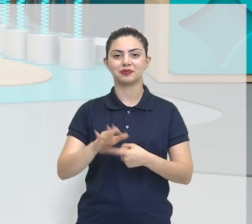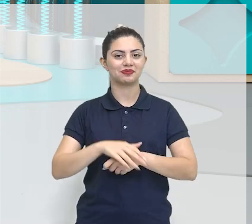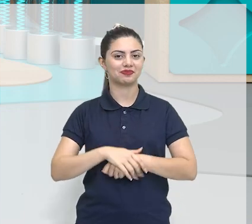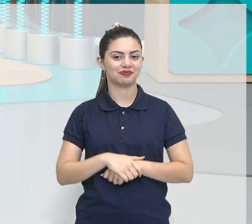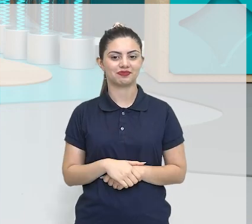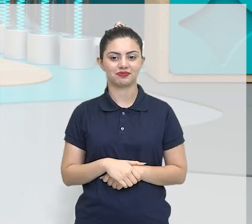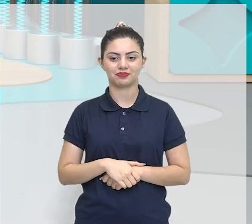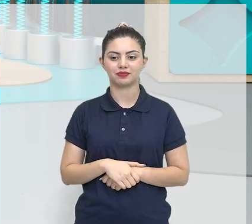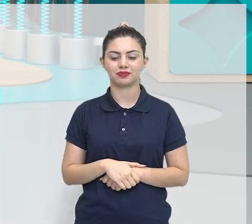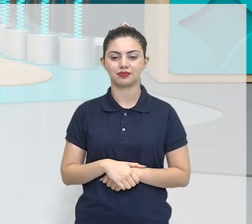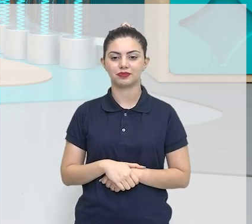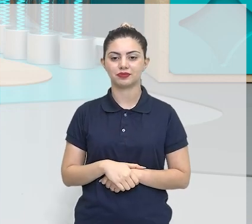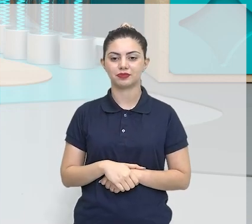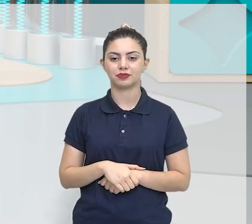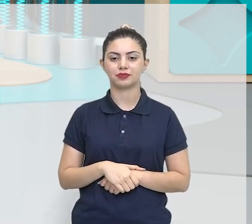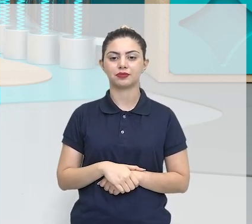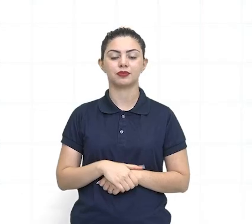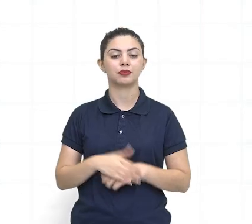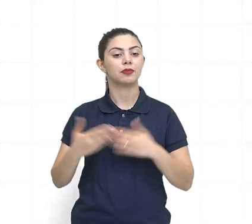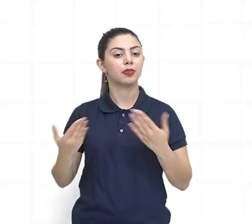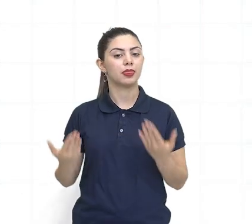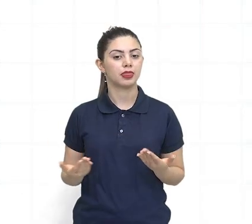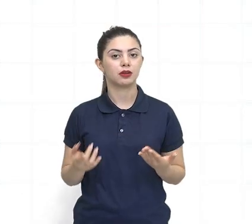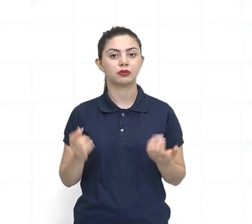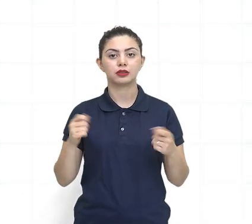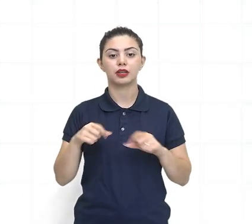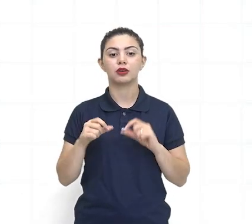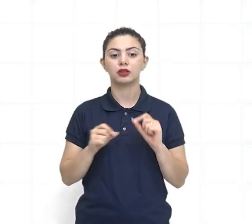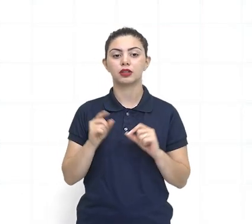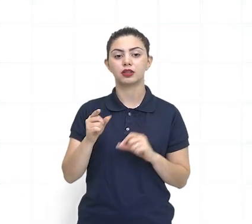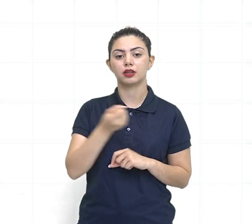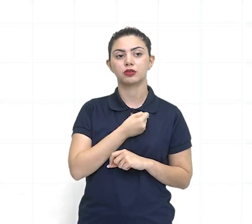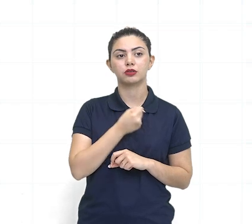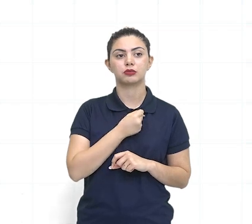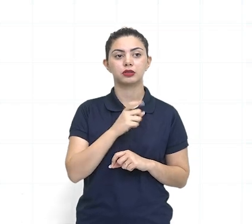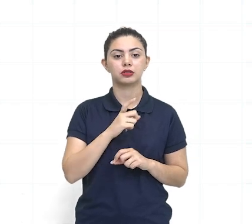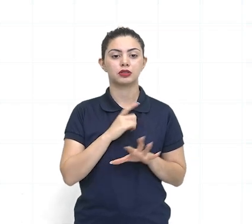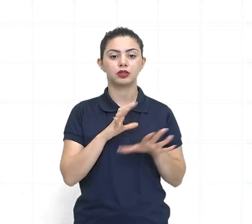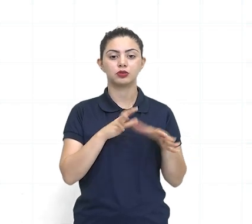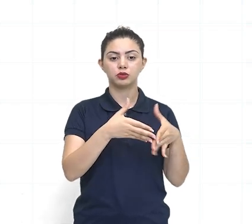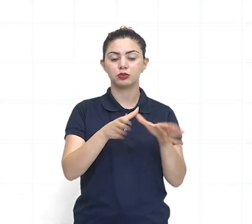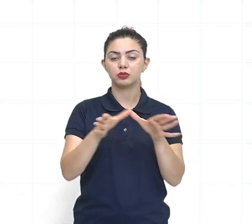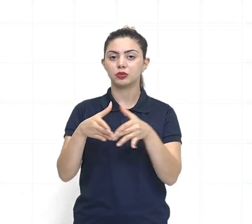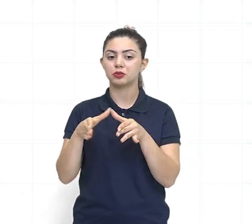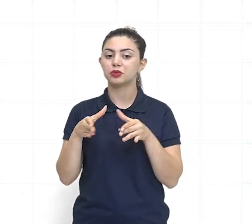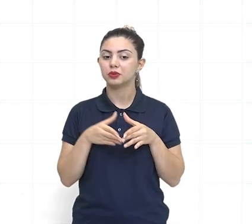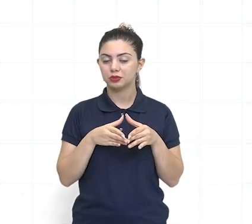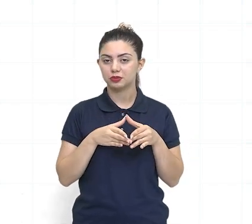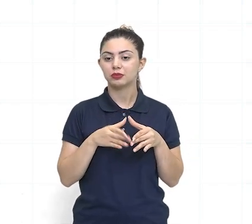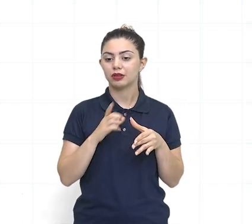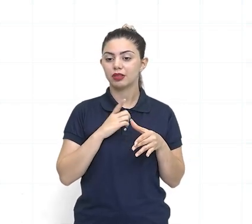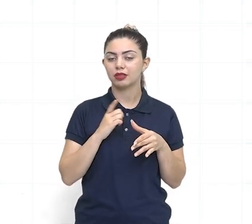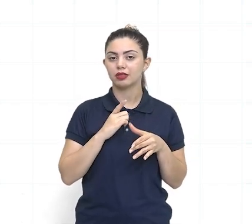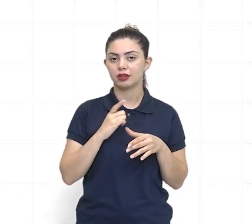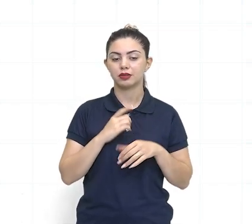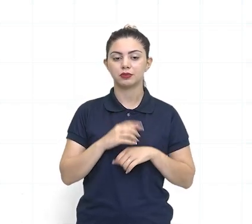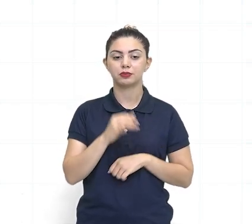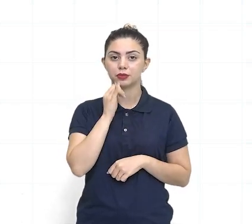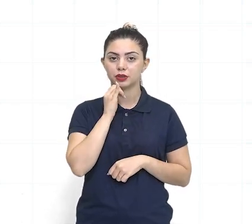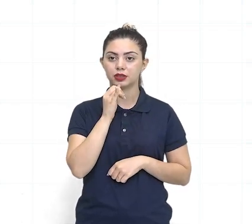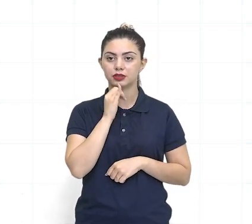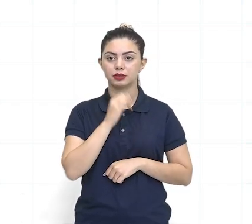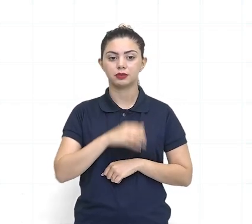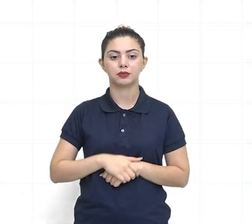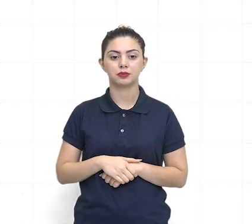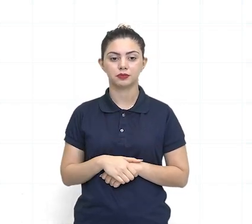posição. Então, os numerais, eles podem ser classificados segundo aquilo que expressam.